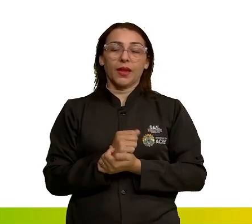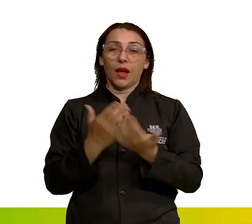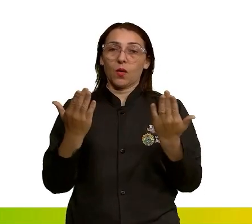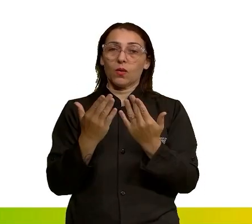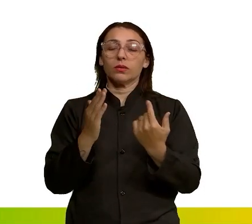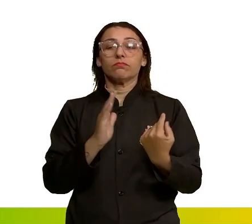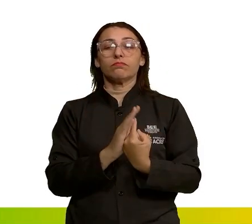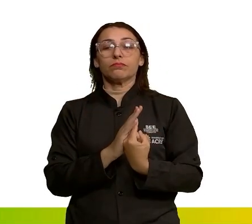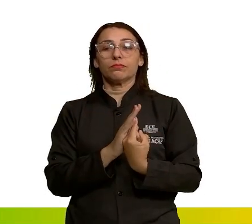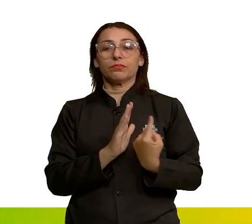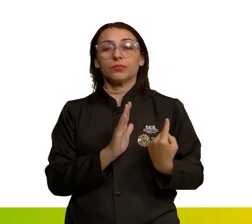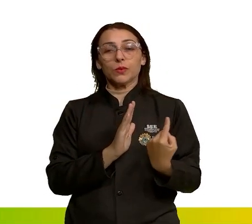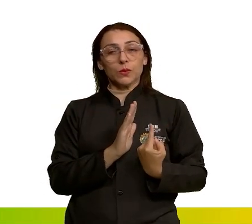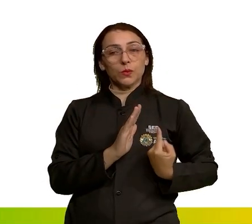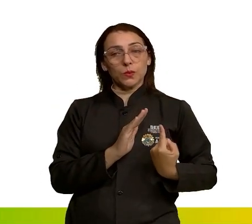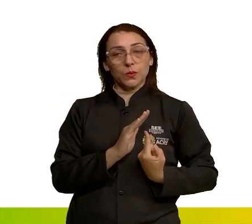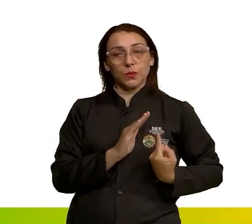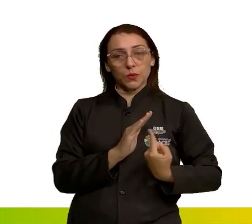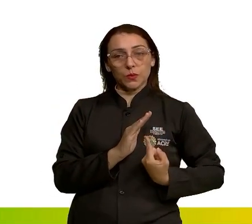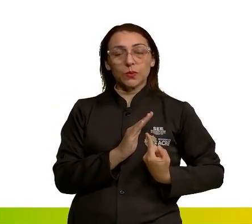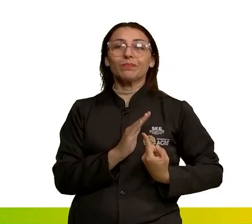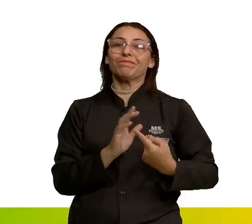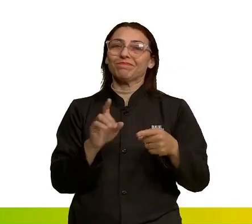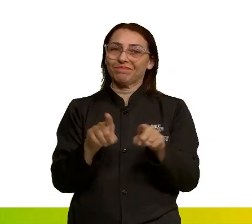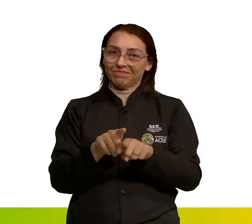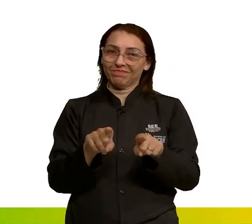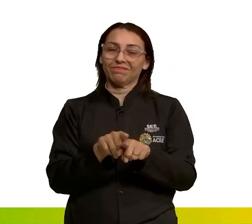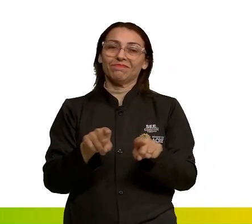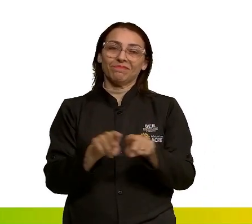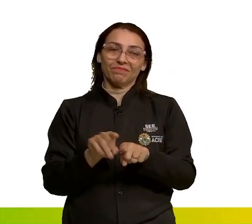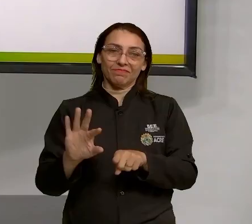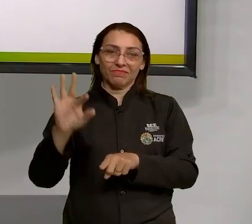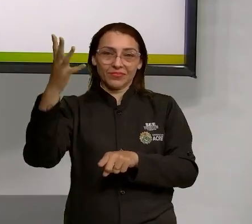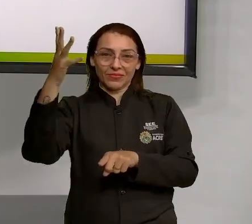Agora, isolamento social.